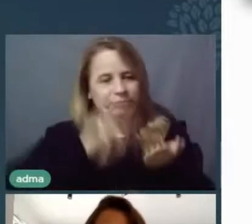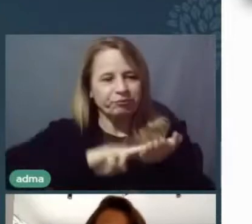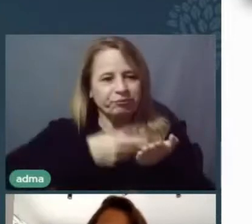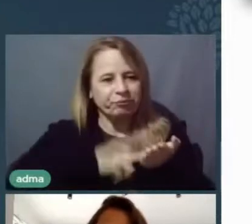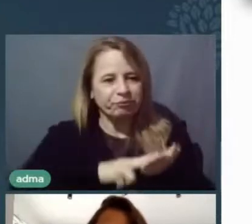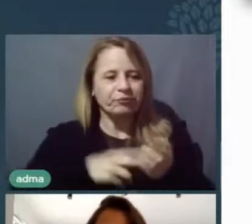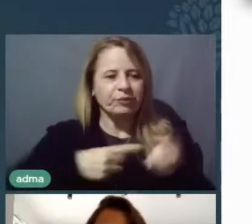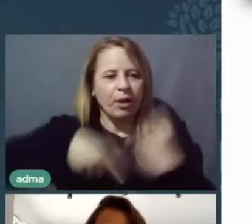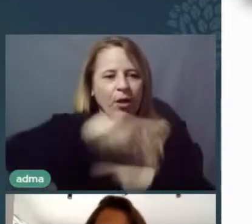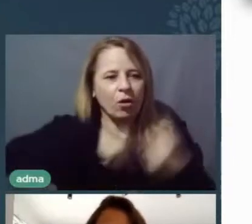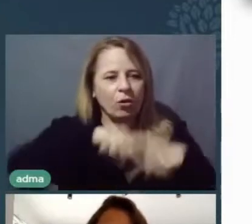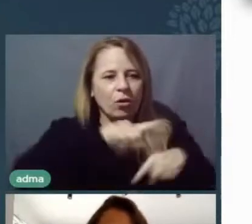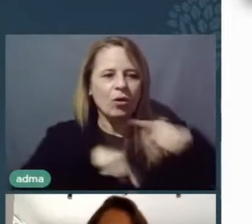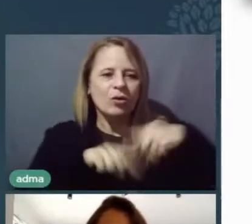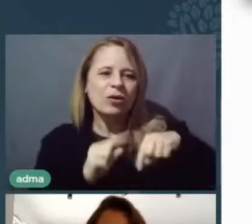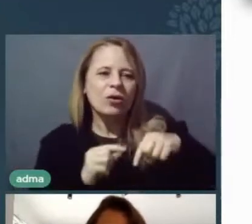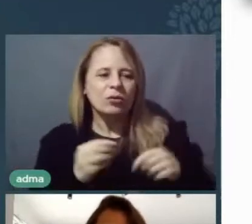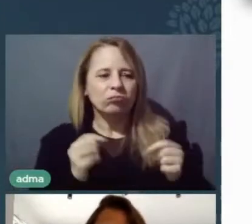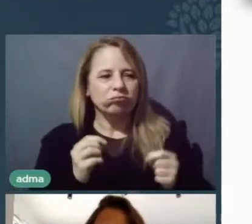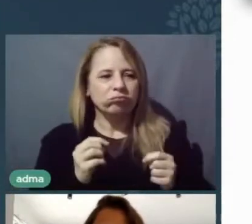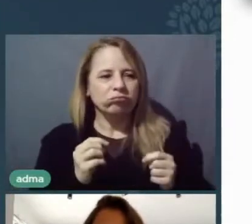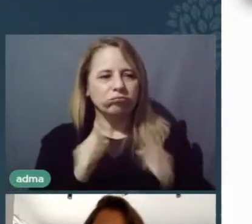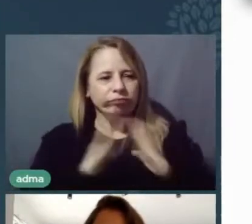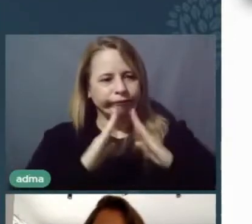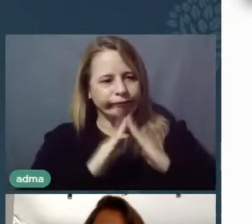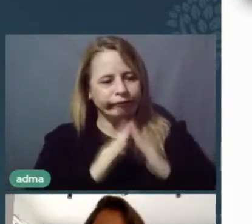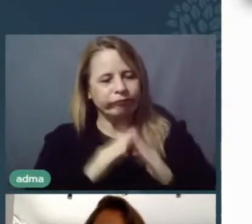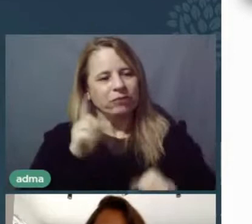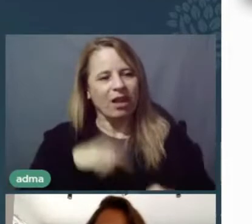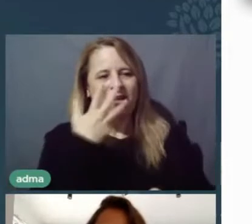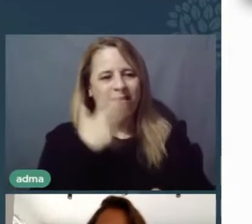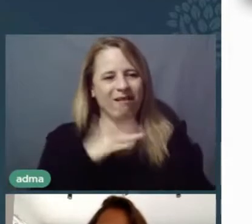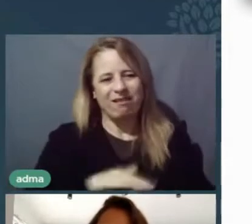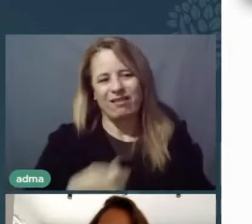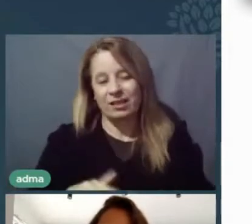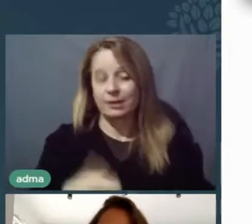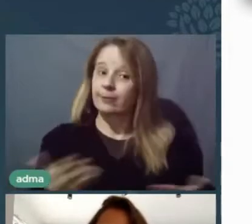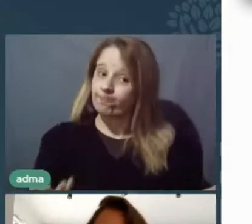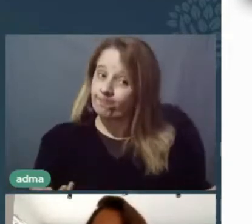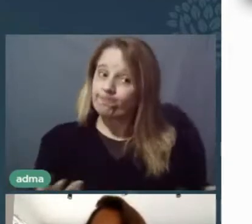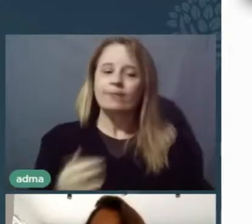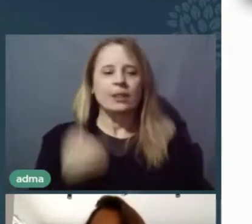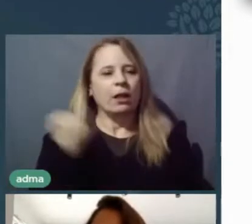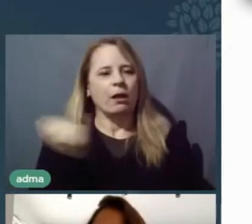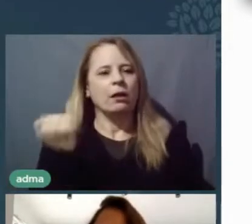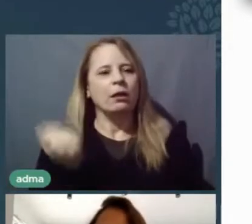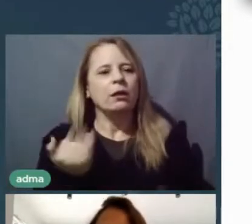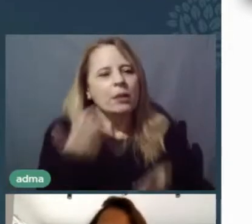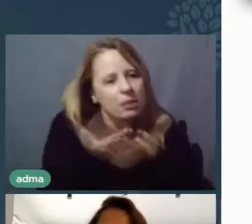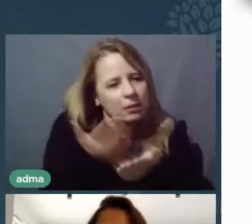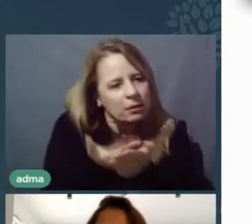convívio social, isso especialmente na população infantil é muito importante. E nós sabemos, estudos mostram